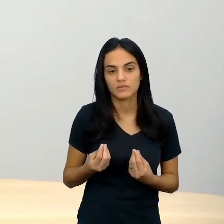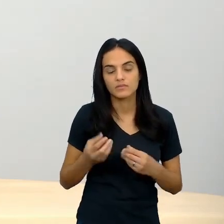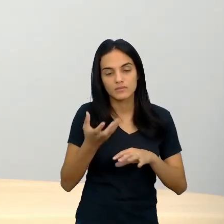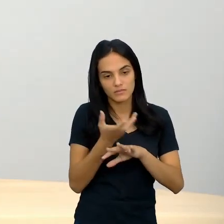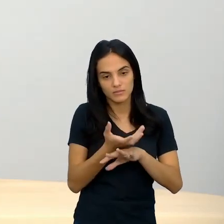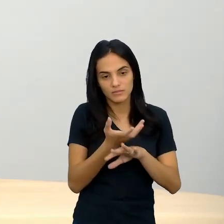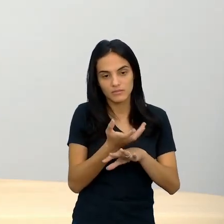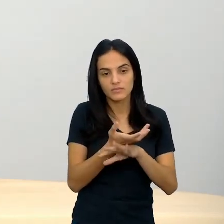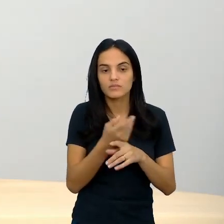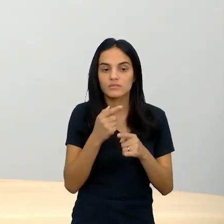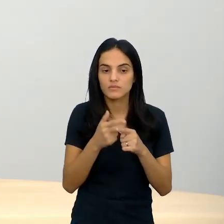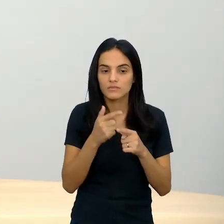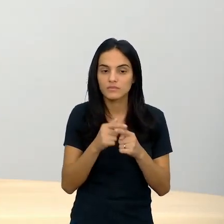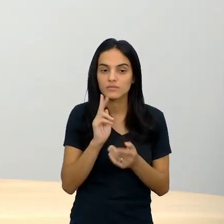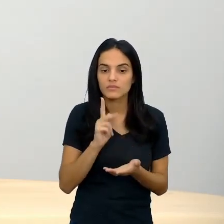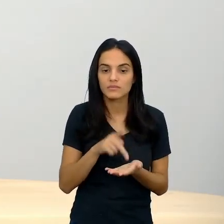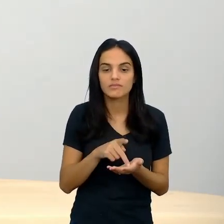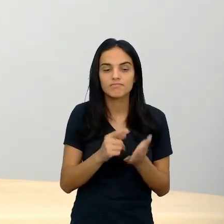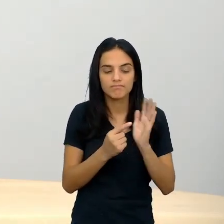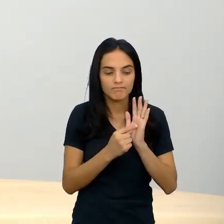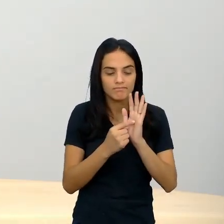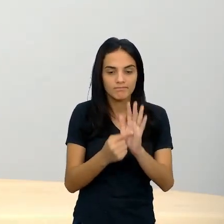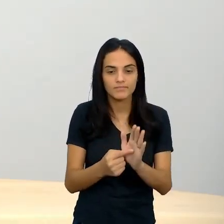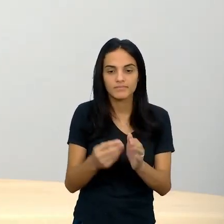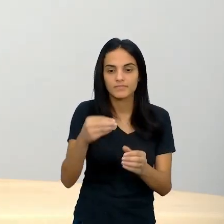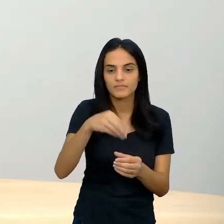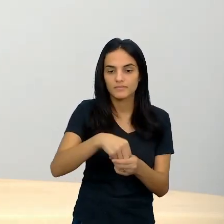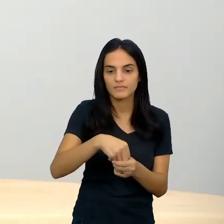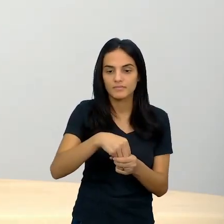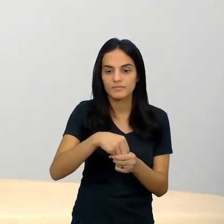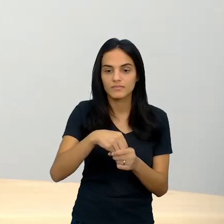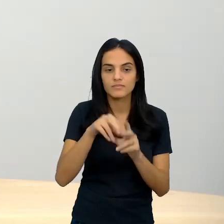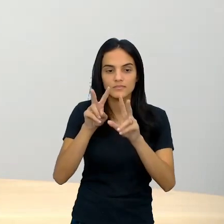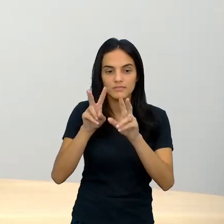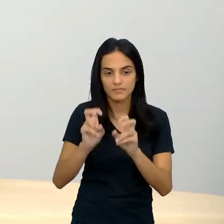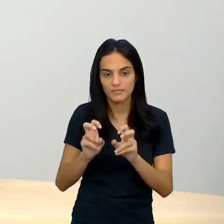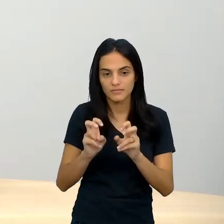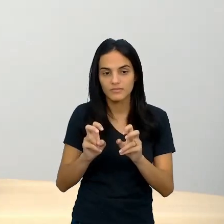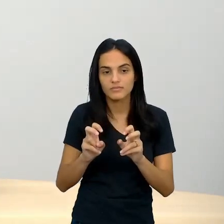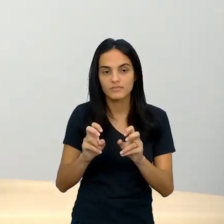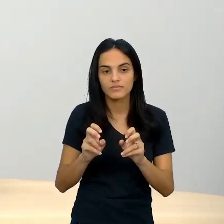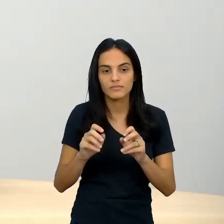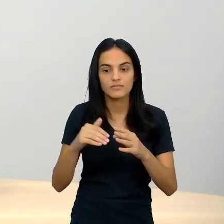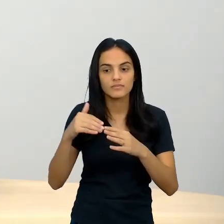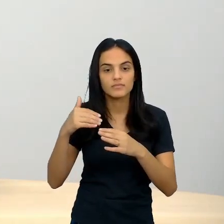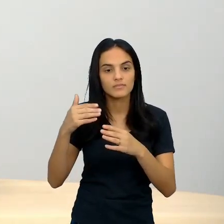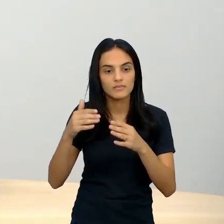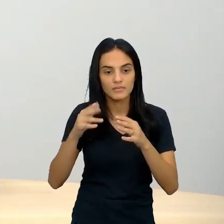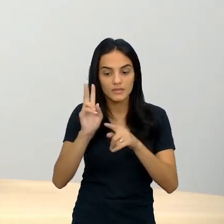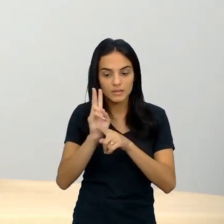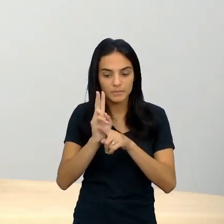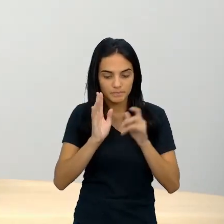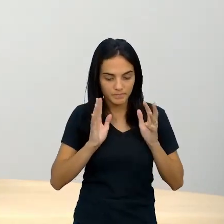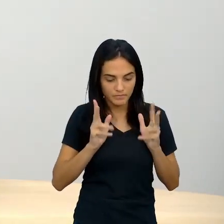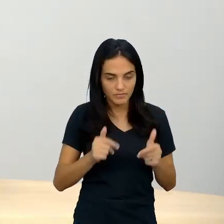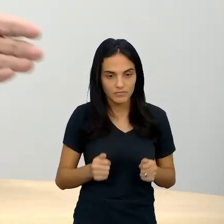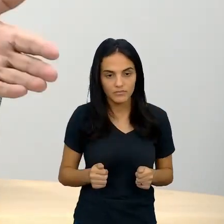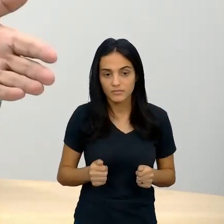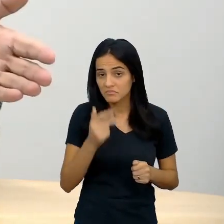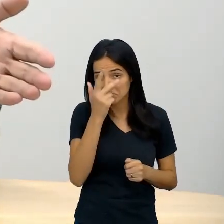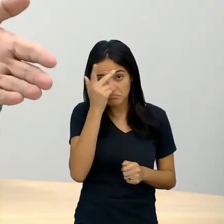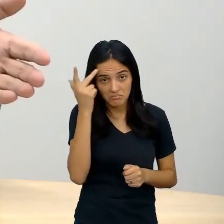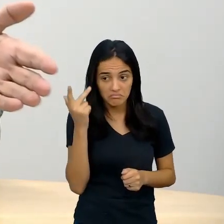componente, porque, na verdade, ele traz para dentro uma coisa que é feita lá na vigilância sanitária, que